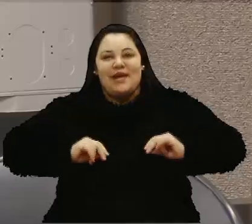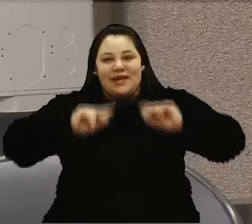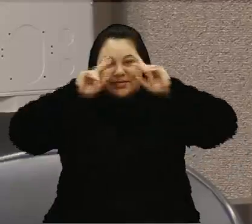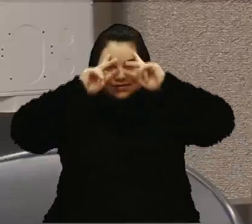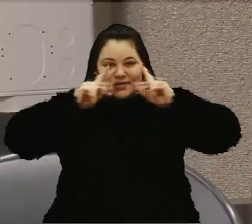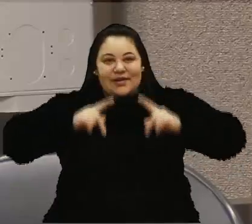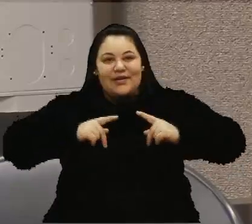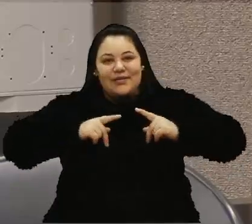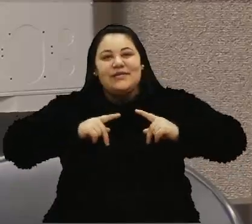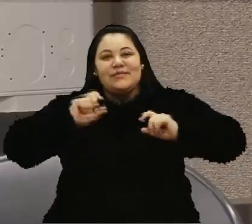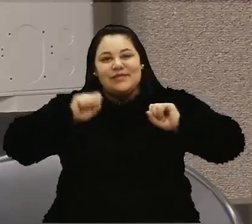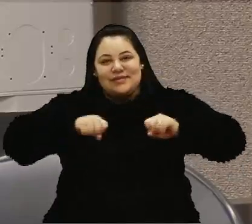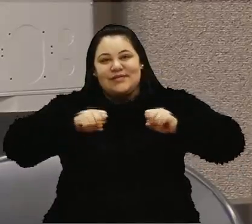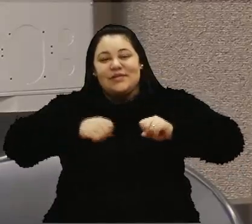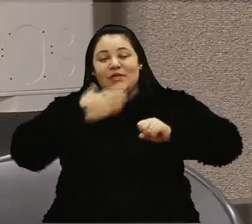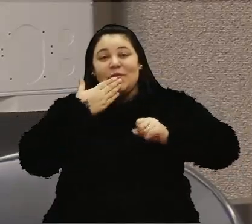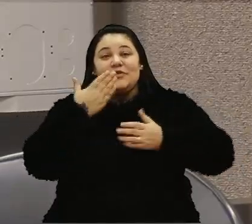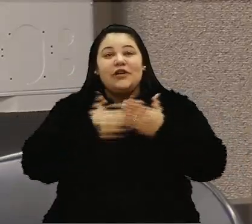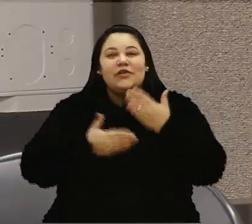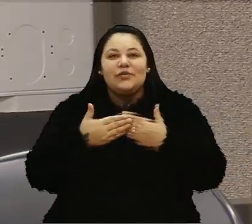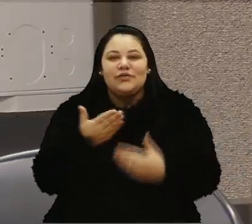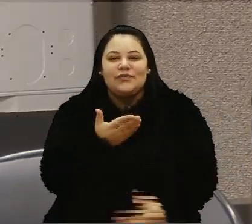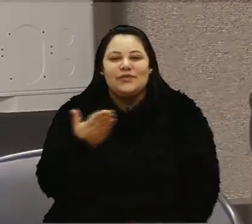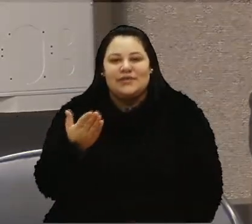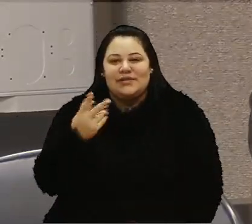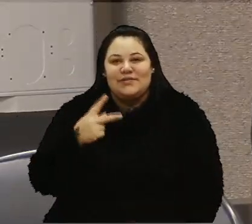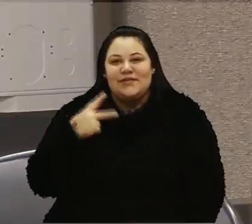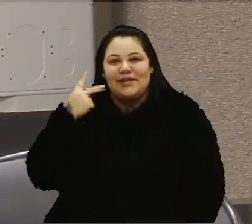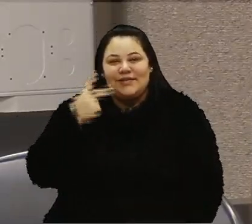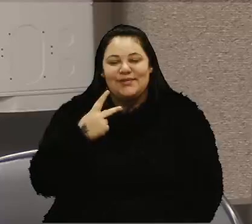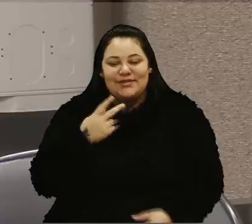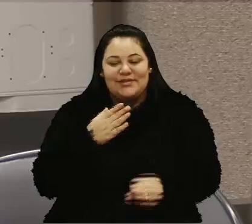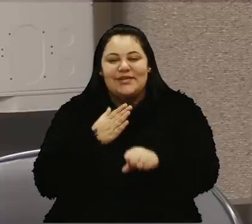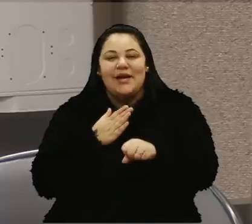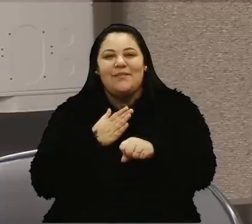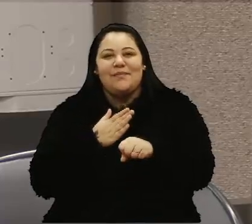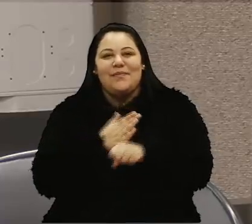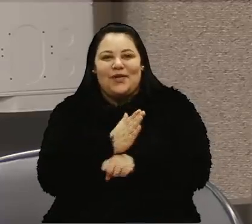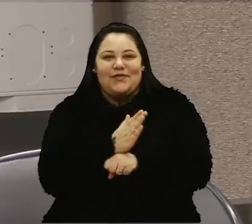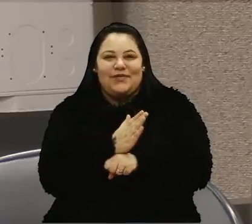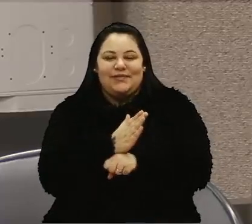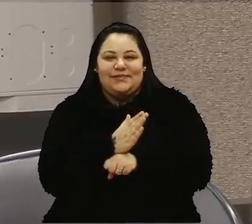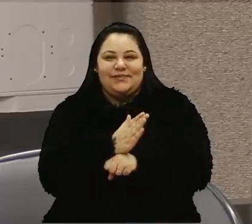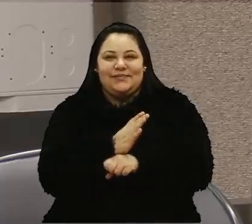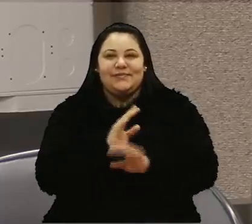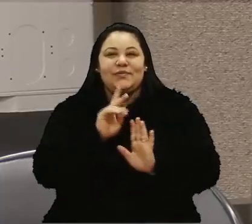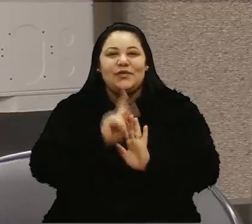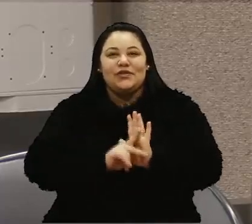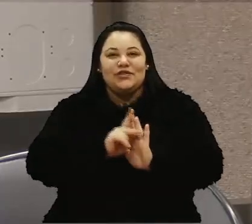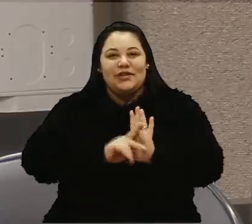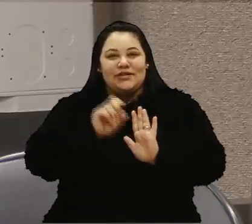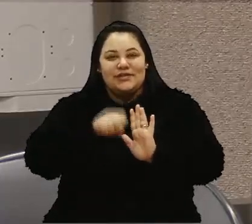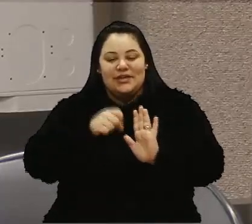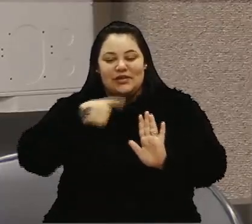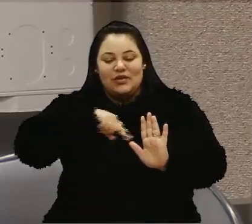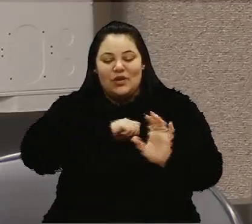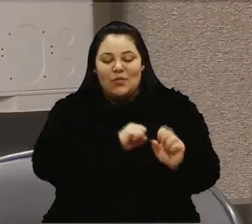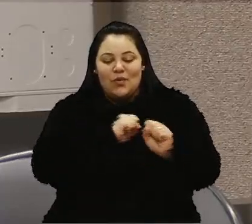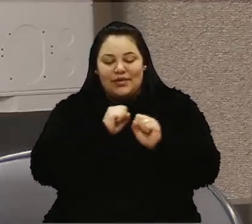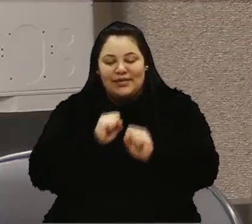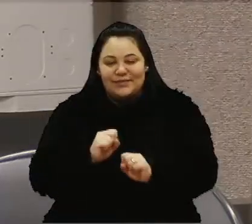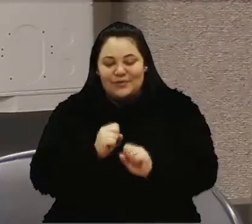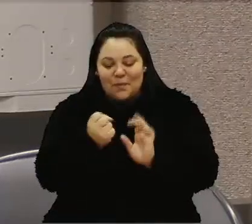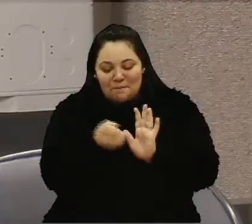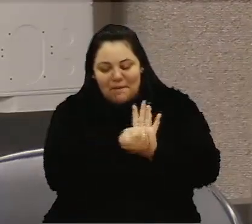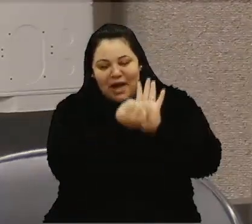Então, solicito aos nobres colegas, vereadores, que aprovem esse projeto para que nós possamos eternizar o nome do seu